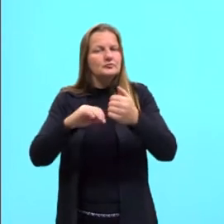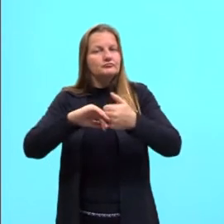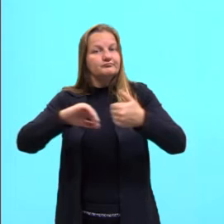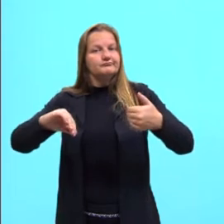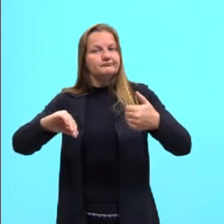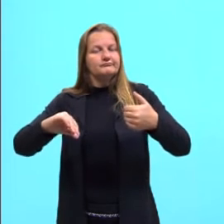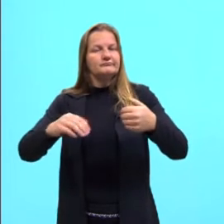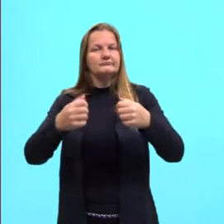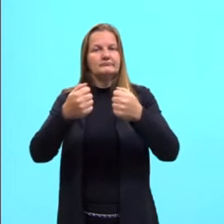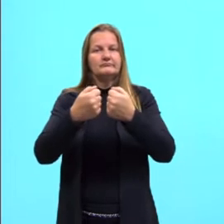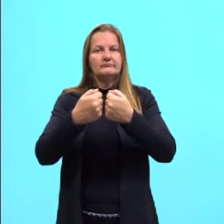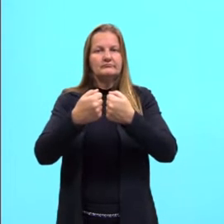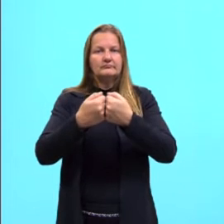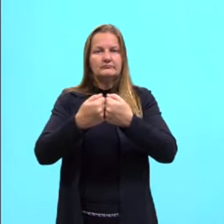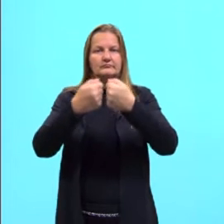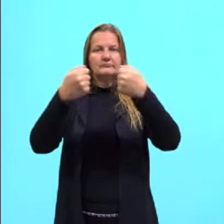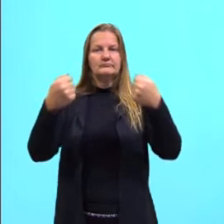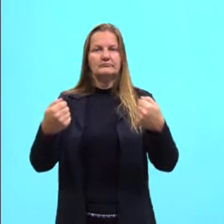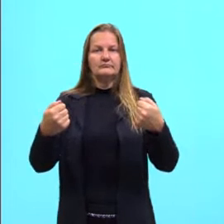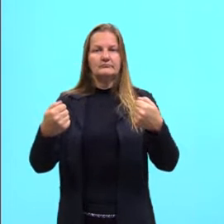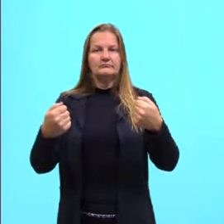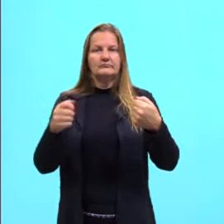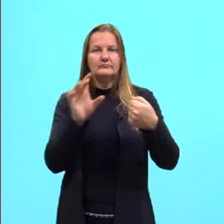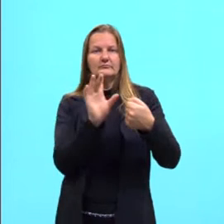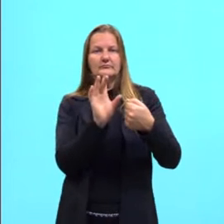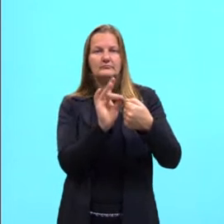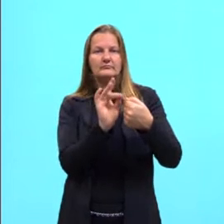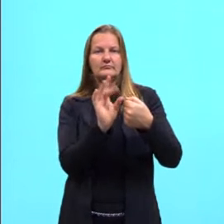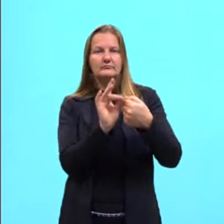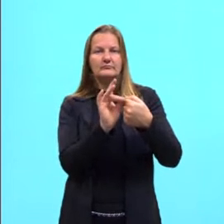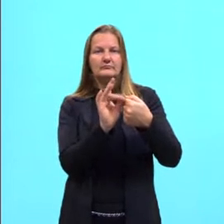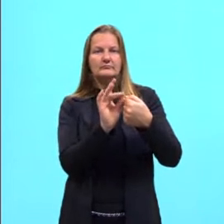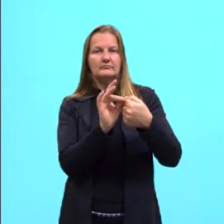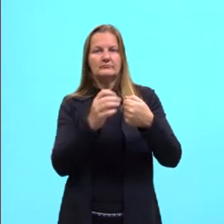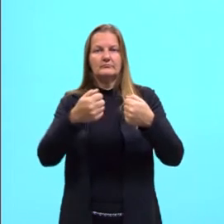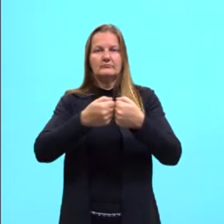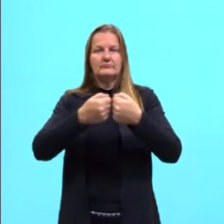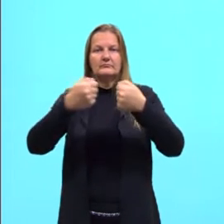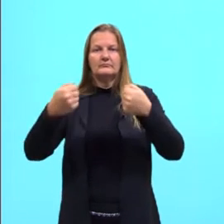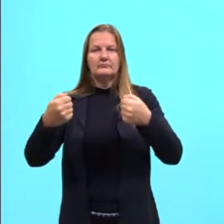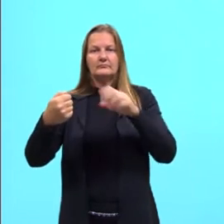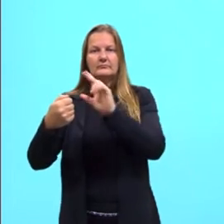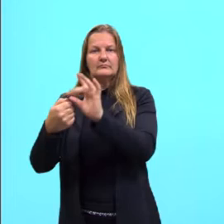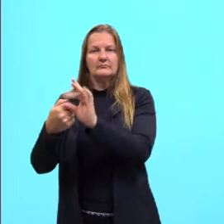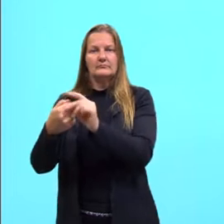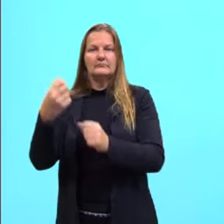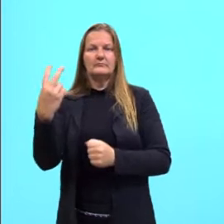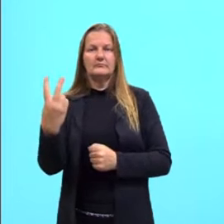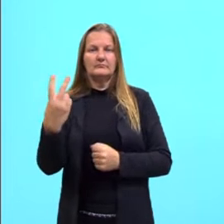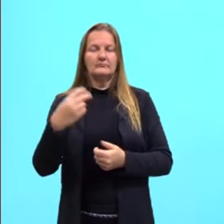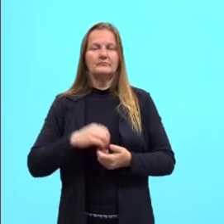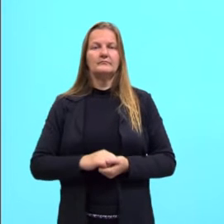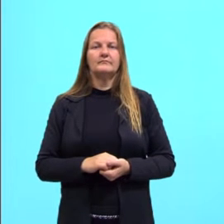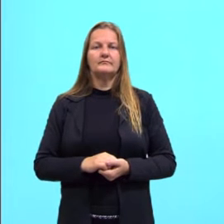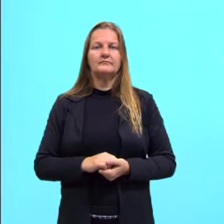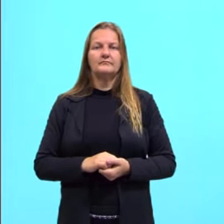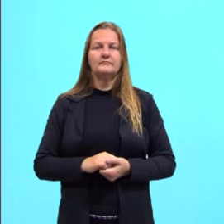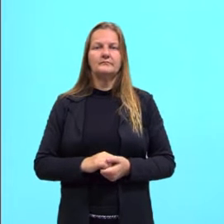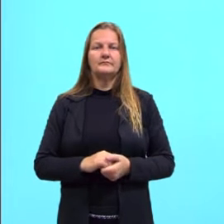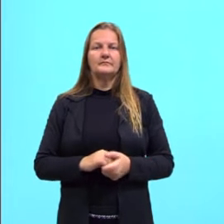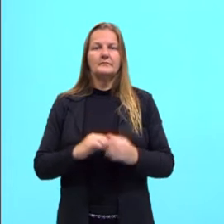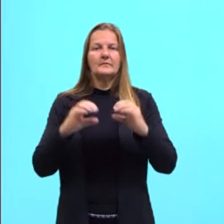as cromátides-irmãs gente e ela vai conseguir então na na fase dois as